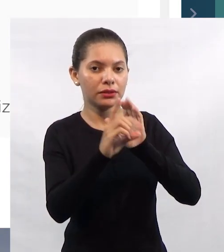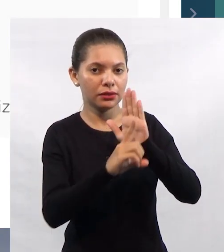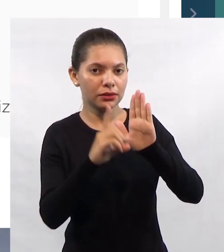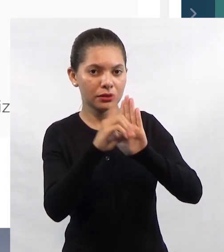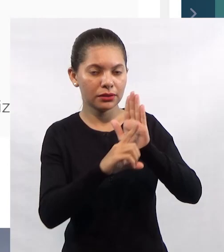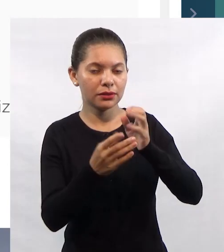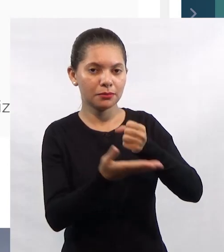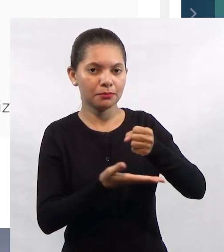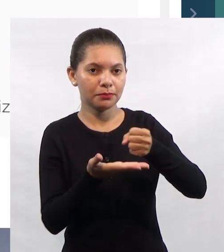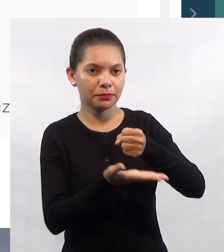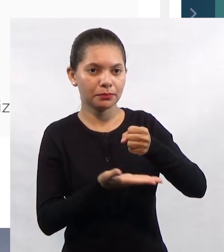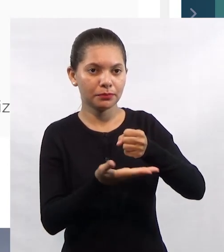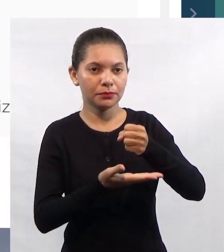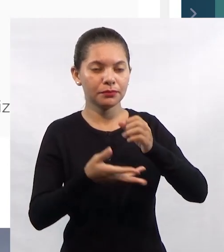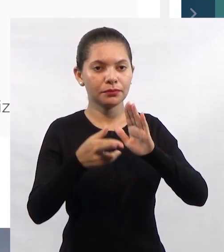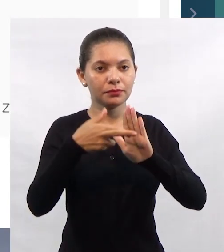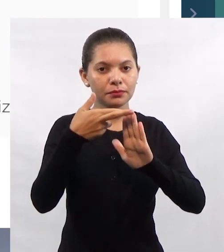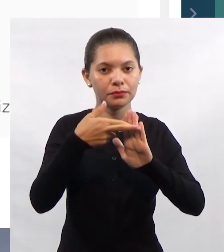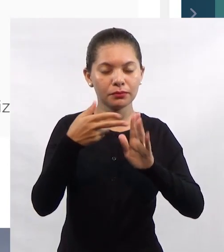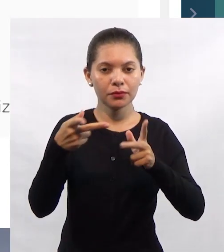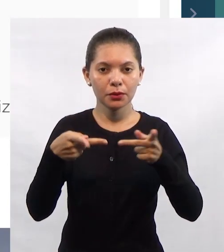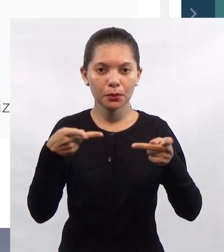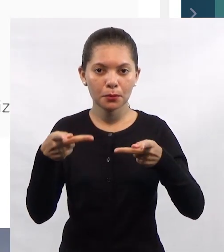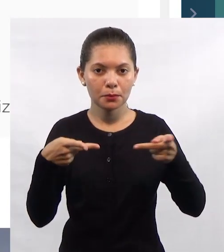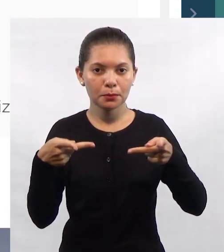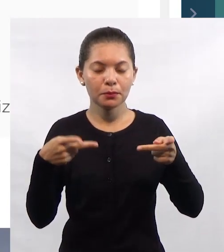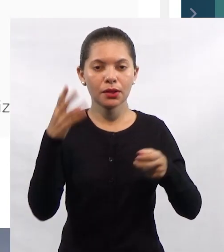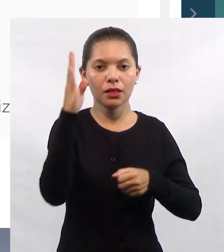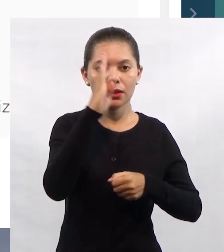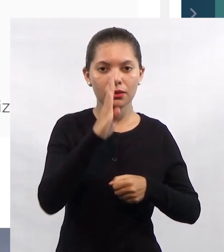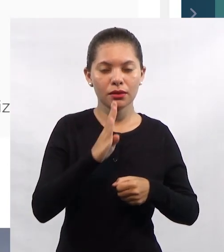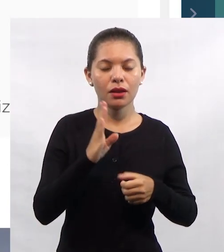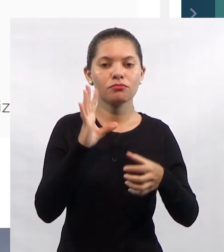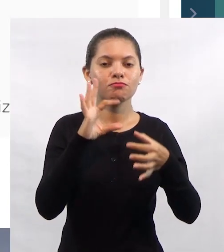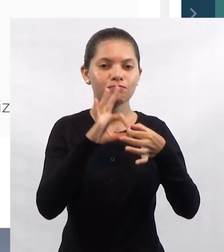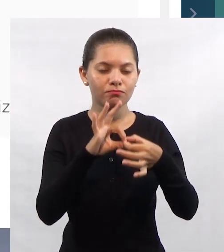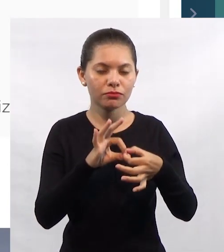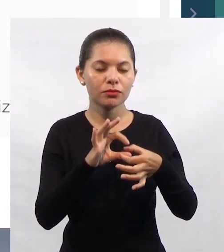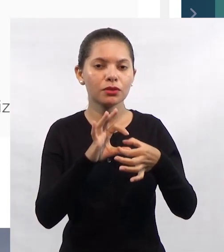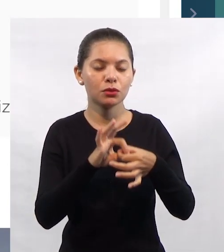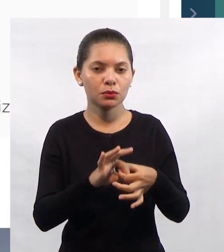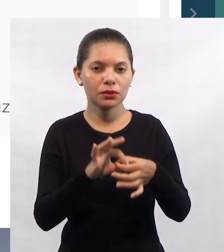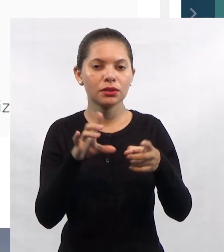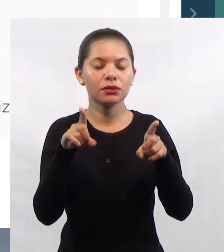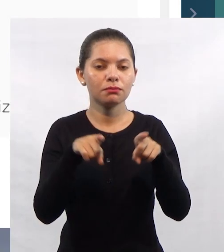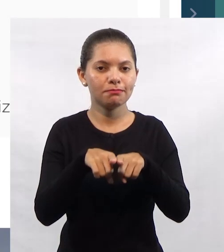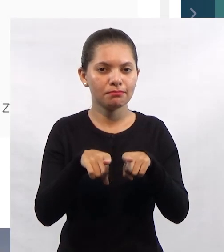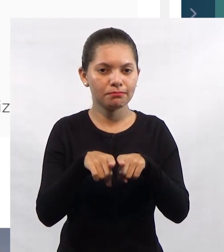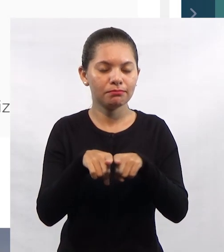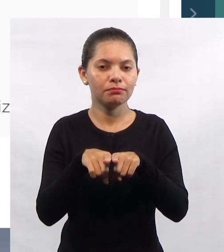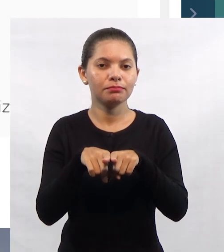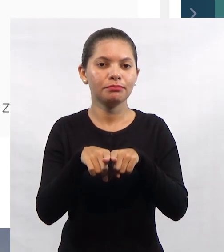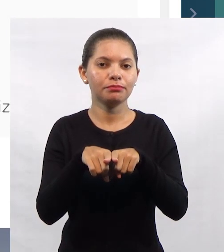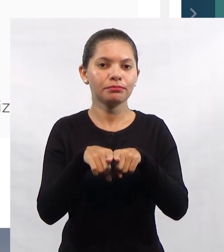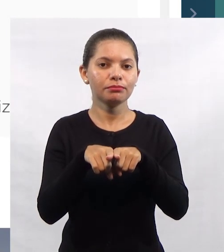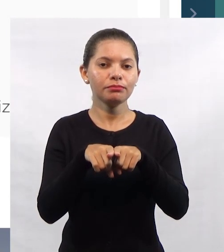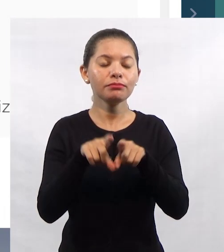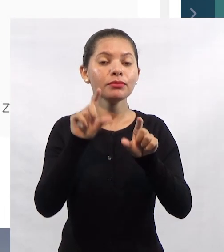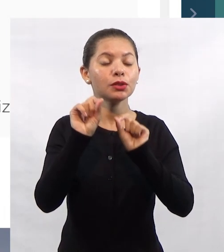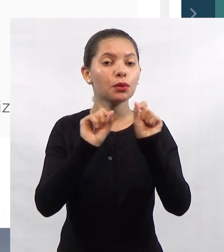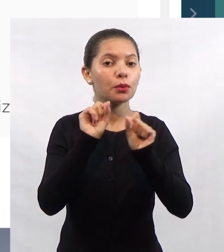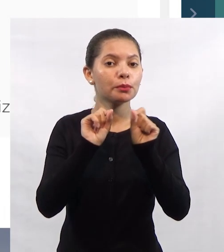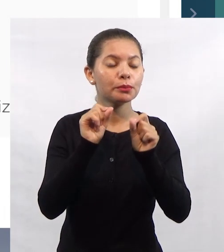resolução do CNE 1 de 2001 também. O Plano Nacional de Educação também está em conexão com a educação de jovens e